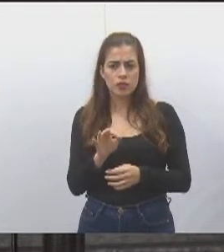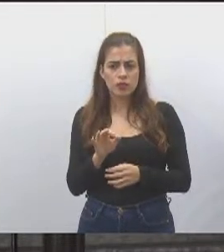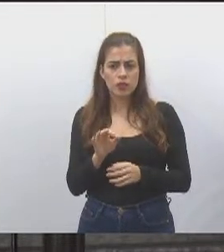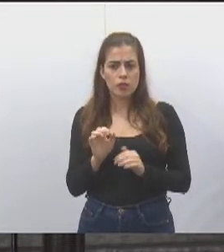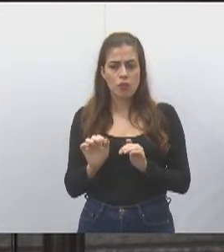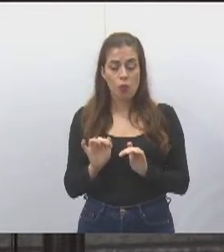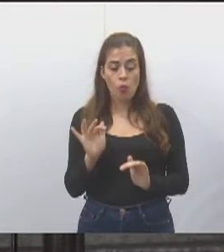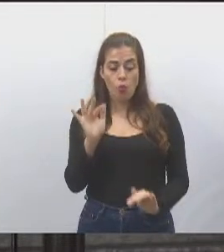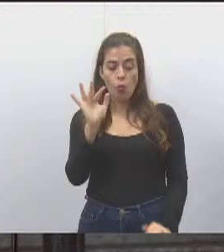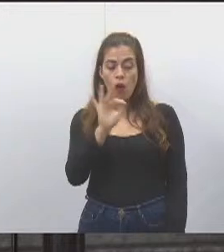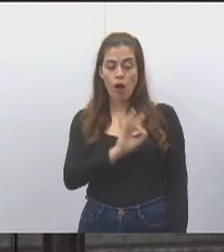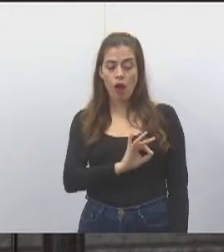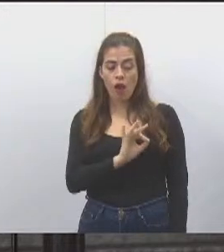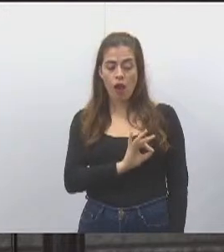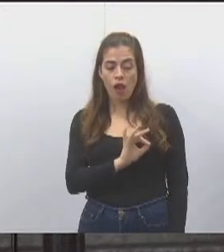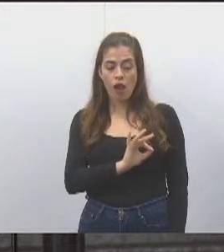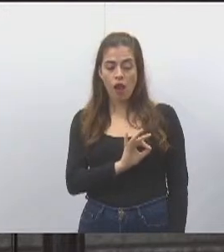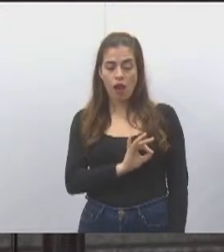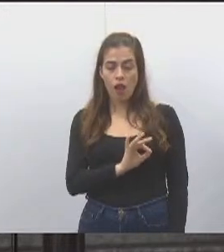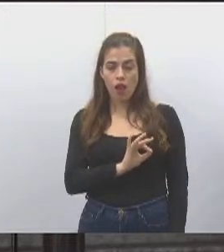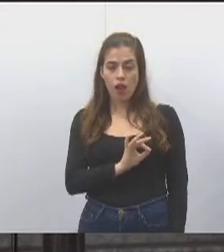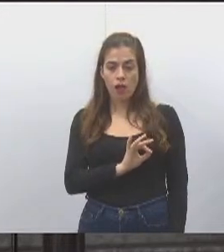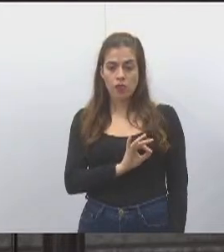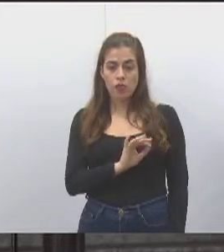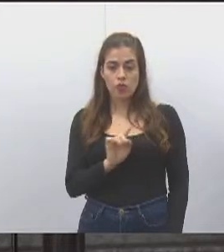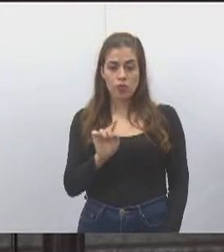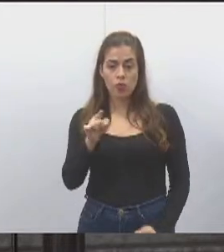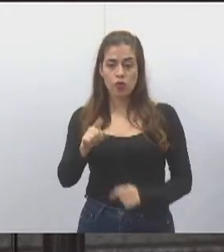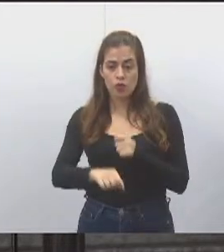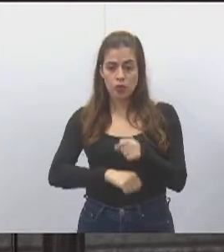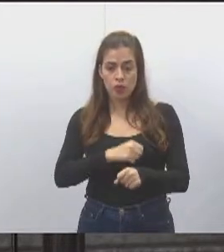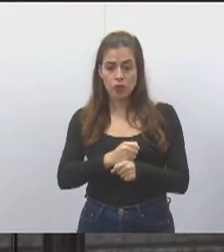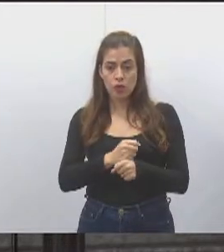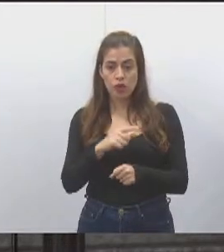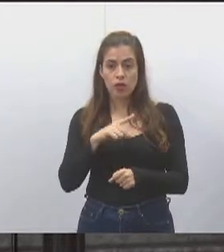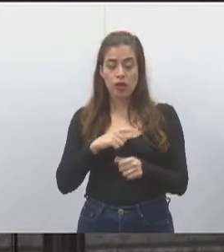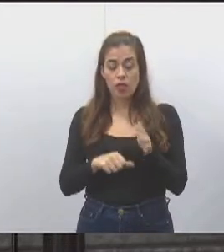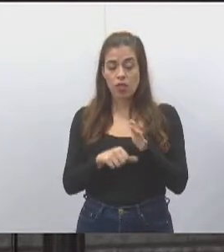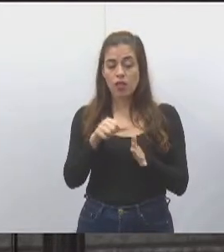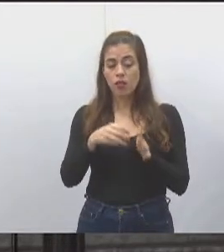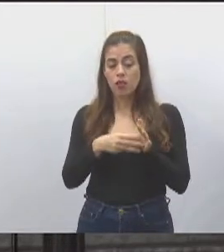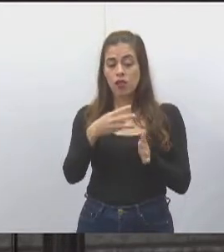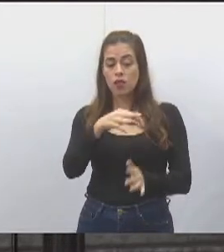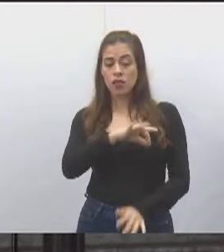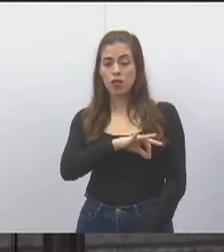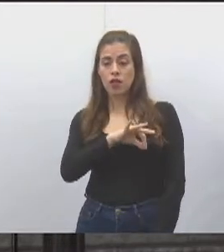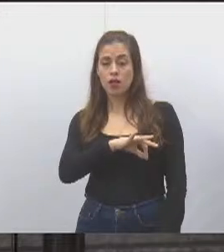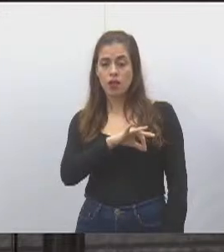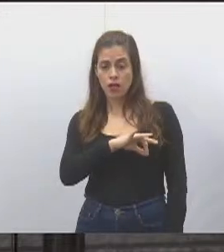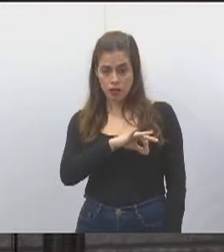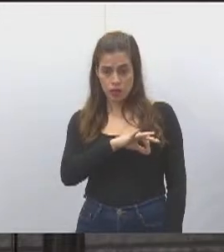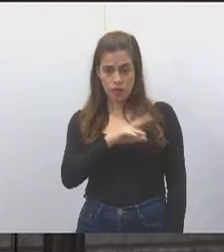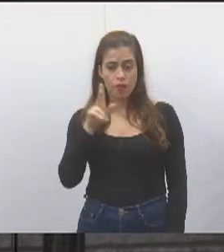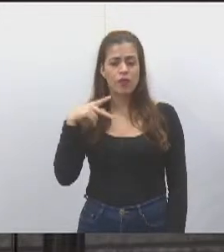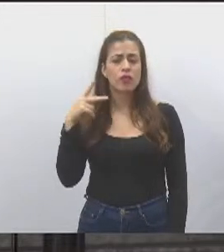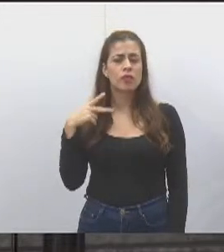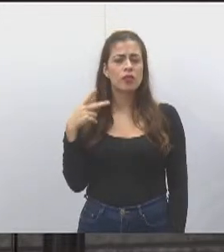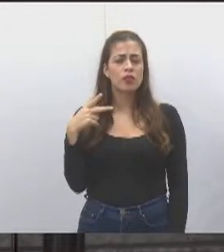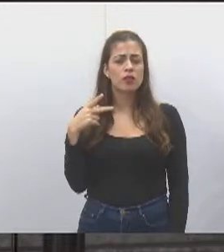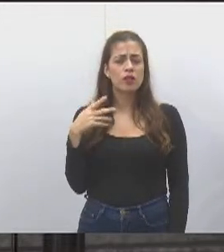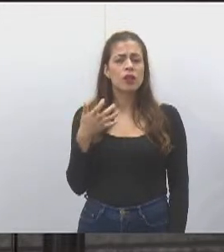de salários que eles recebem. E no próximo ano vai ter 13º salário para vereadores. Eu gostaria que você explicasse se isso já